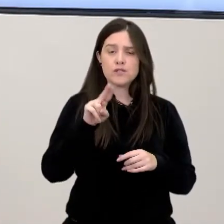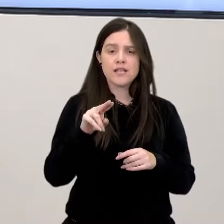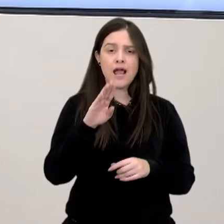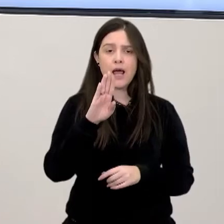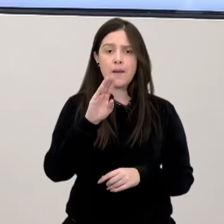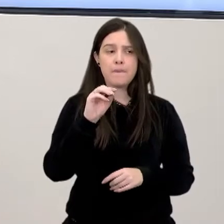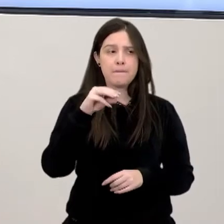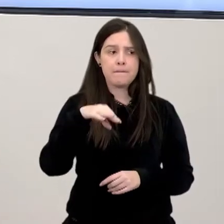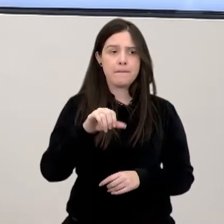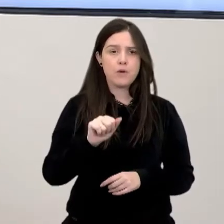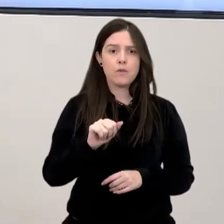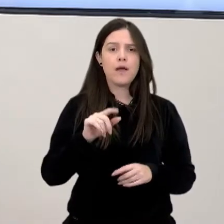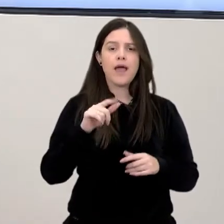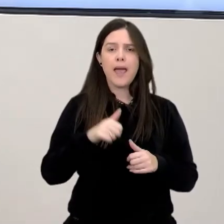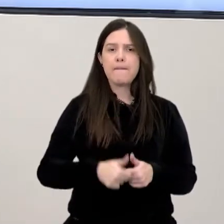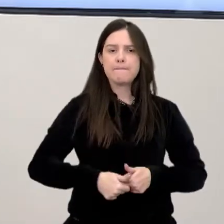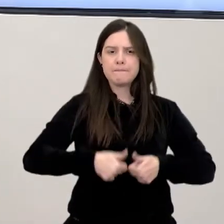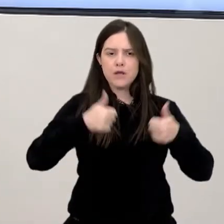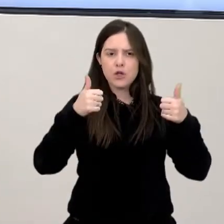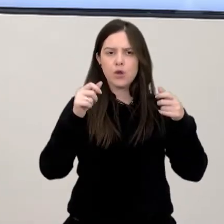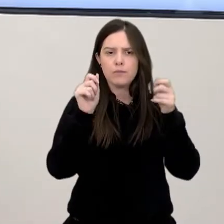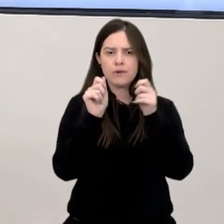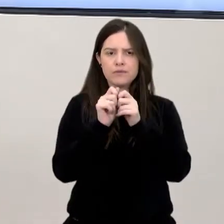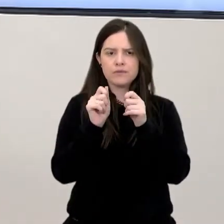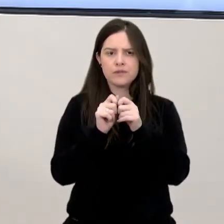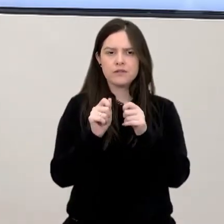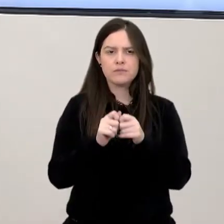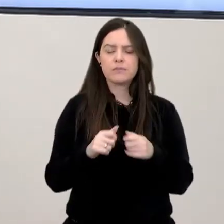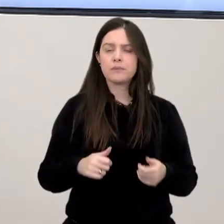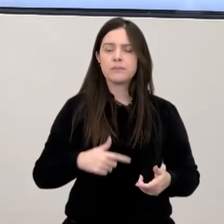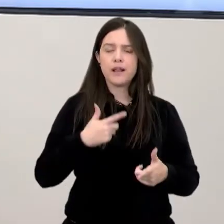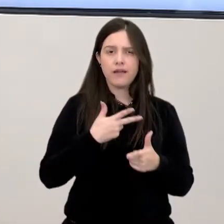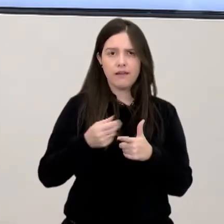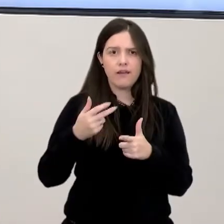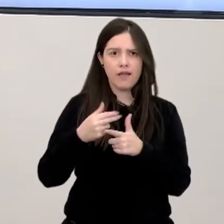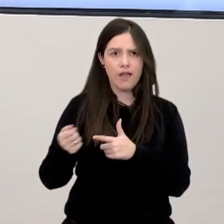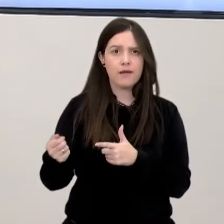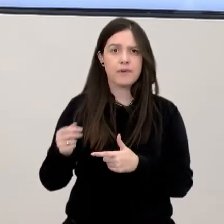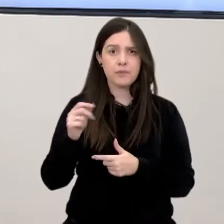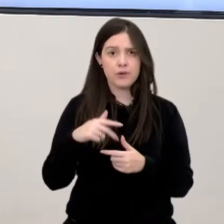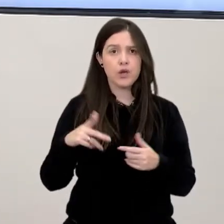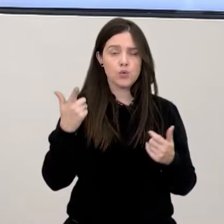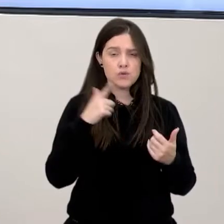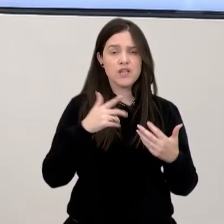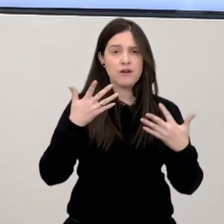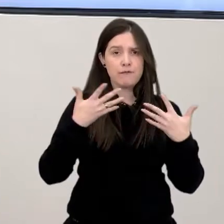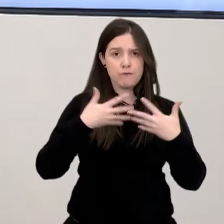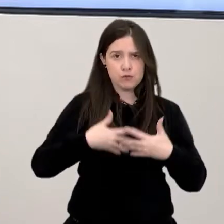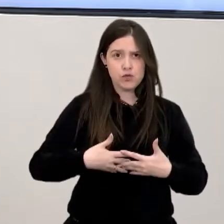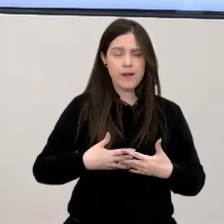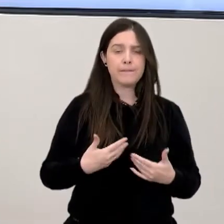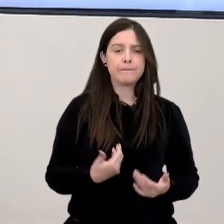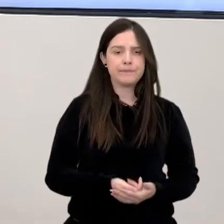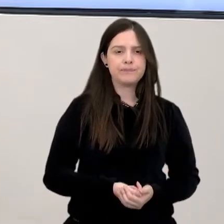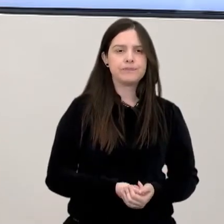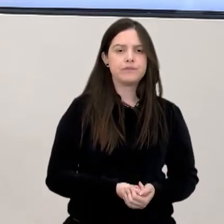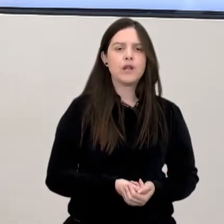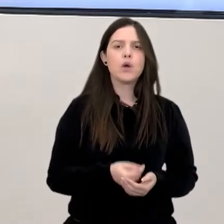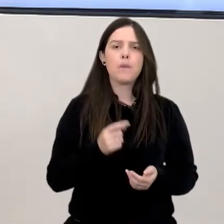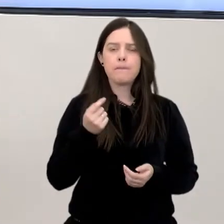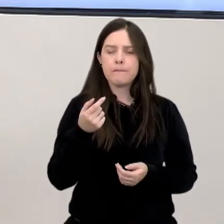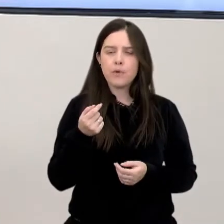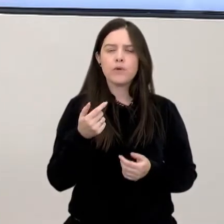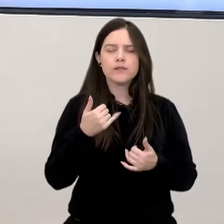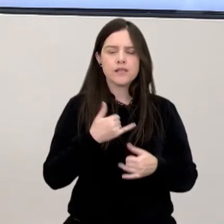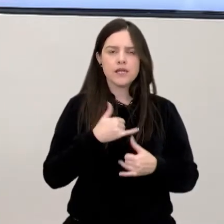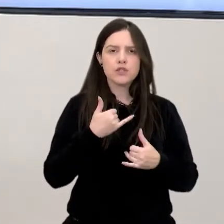é bem menor do que para ligar, por exemplo, um ar-condicionado. Tá? Então, você vai usar pouca energia para